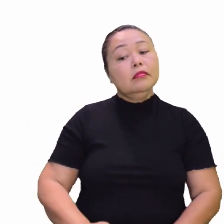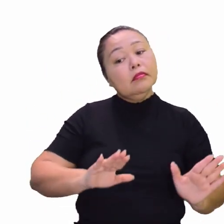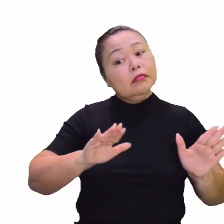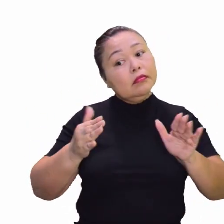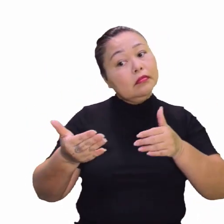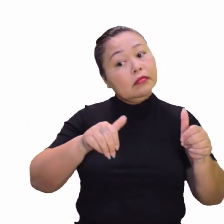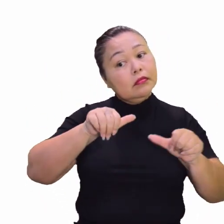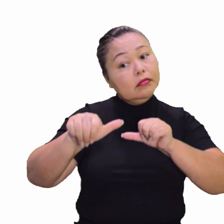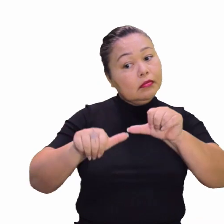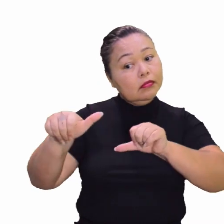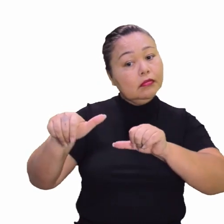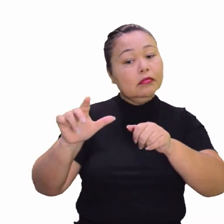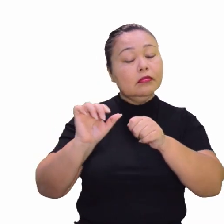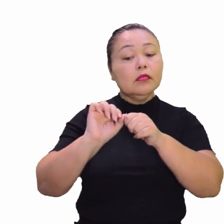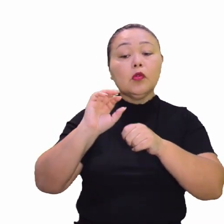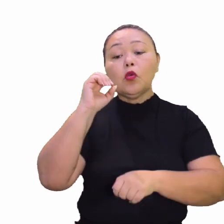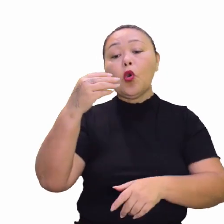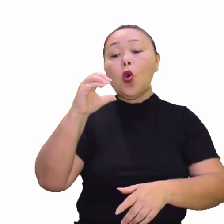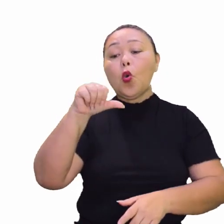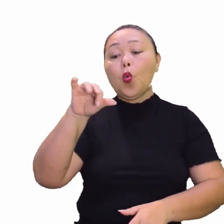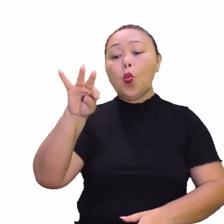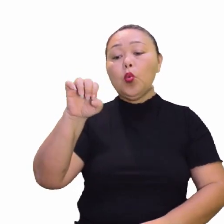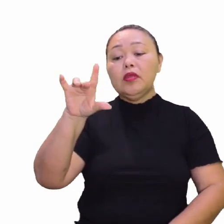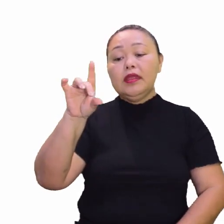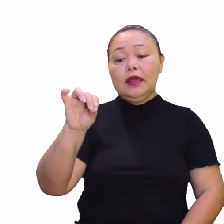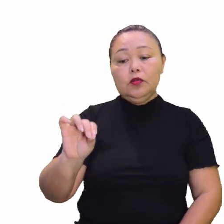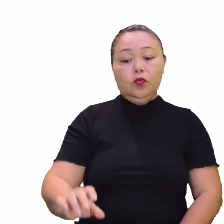ou chamada de contato.